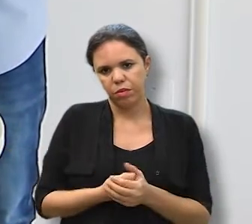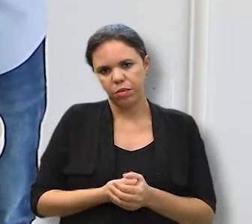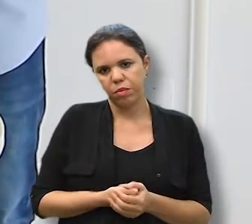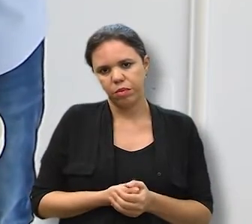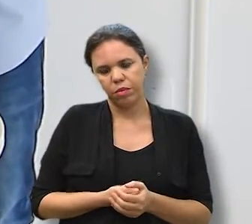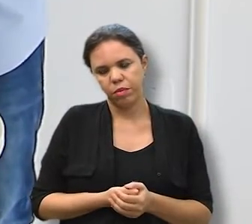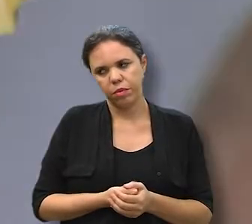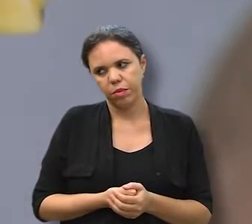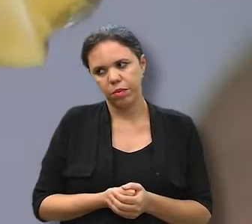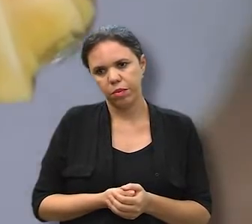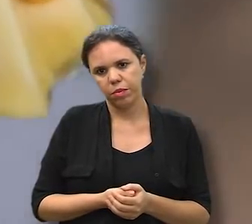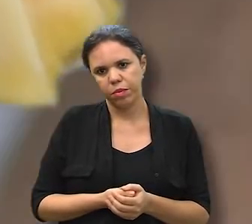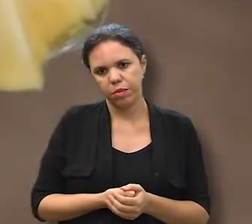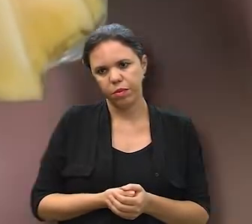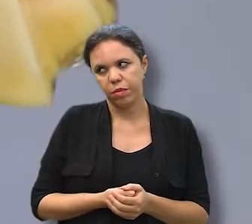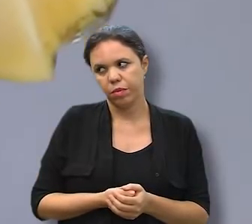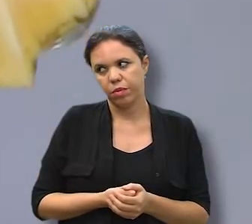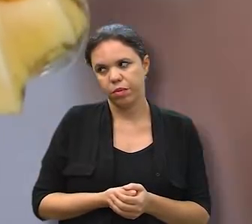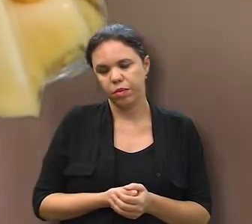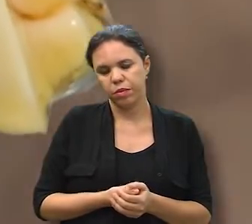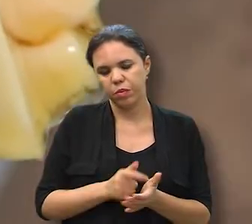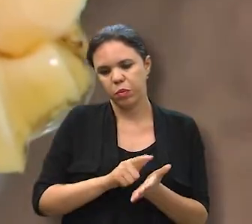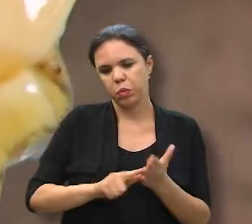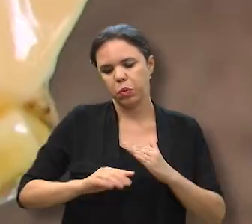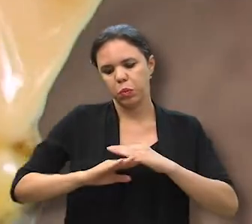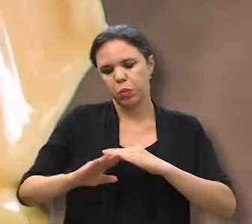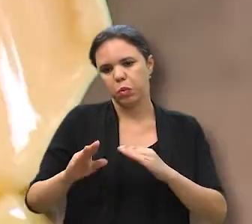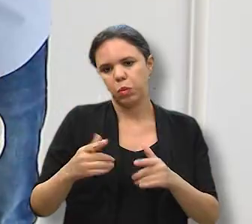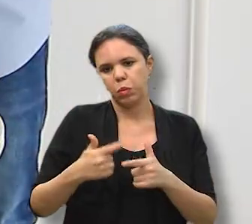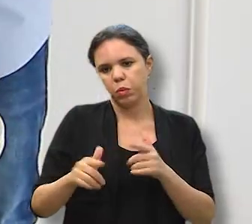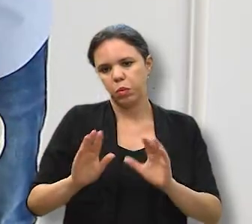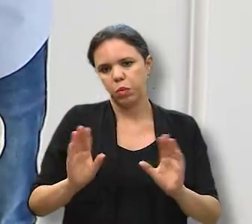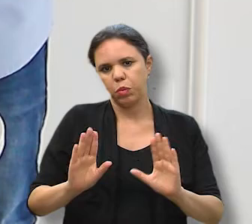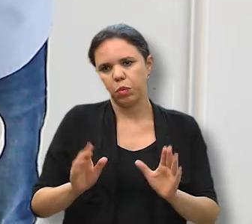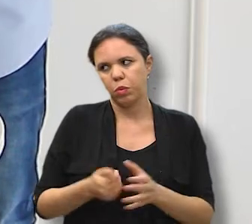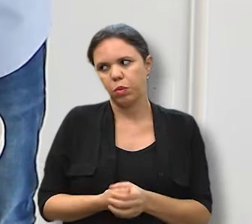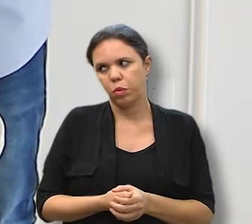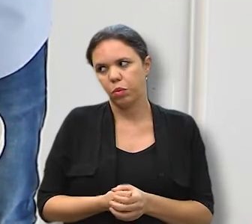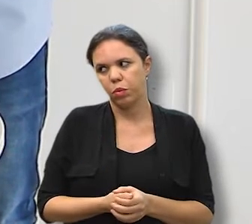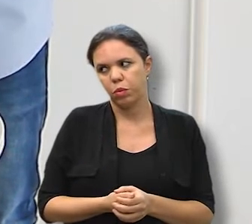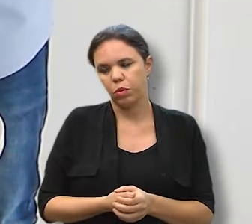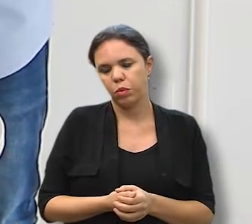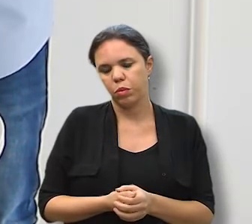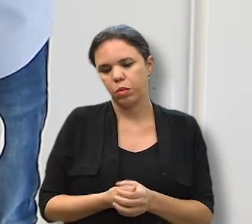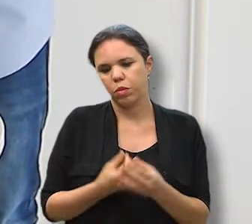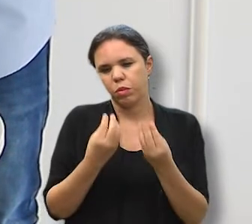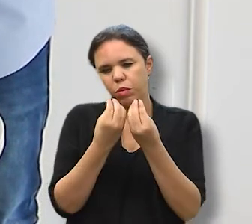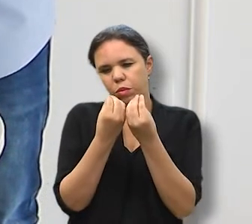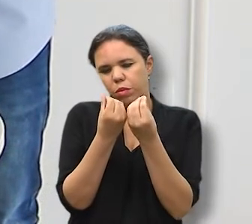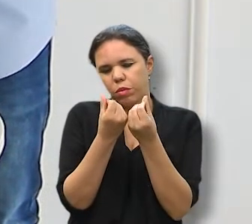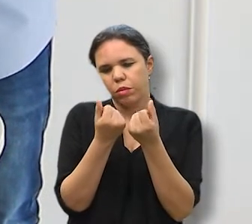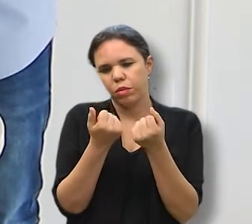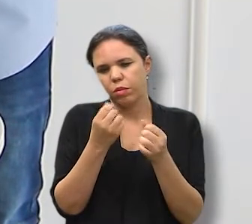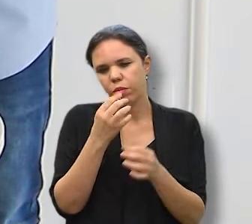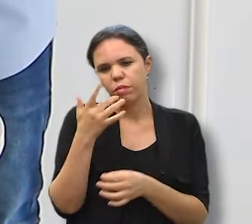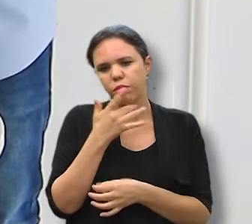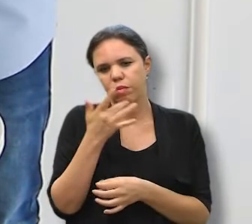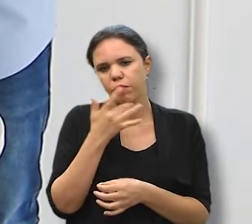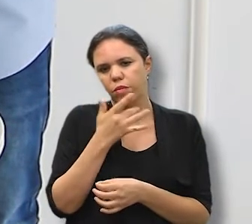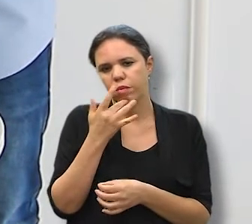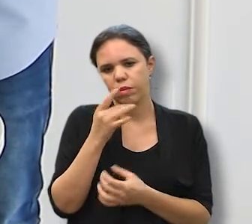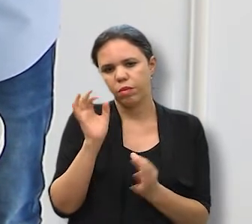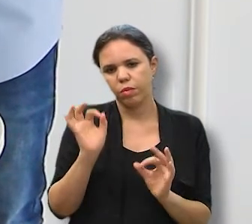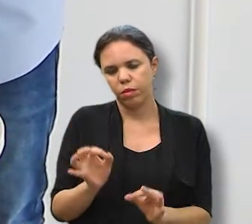Deus. Ó, olha essa textura. Lisinho, sem furinhos e extremamente cremoso, tá? O